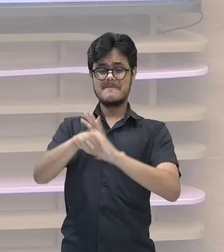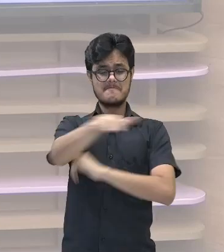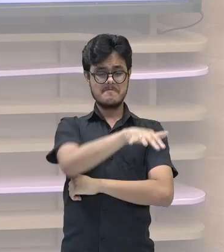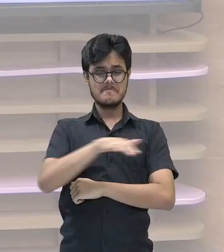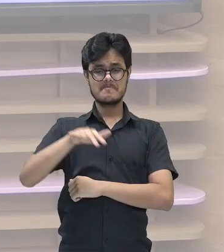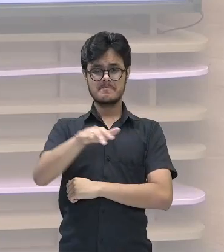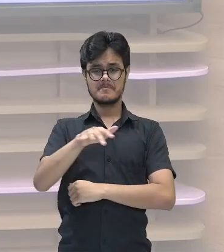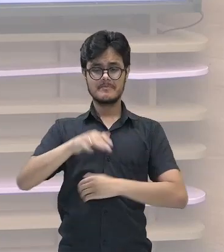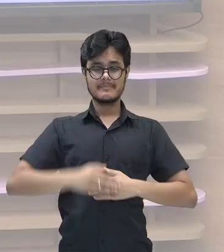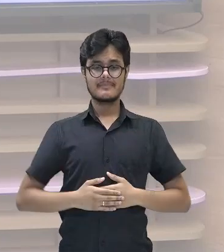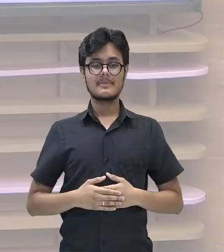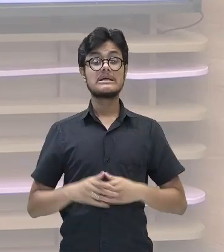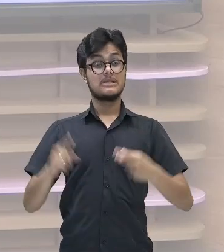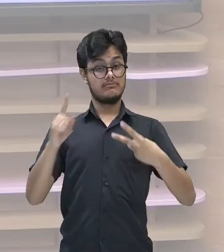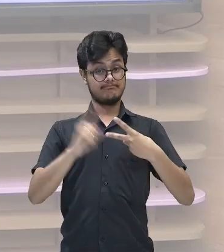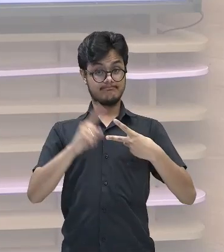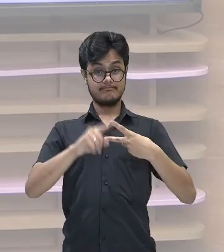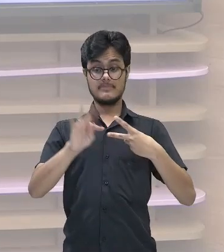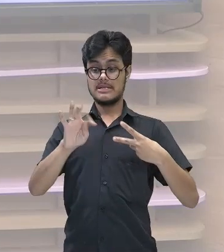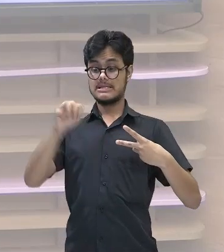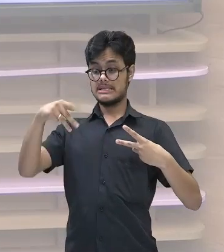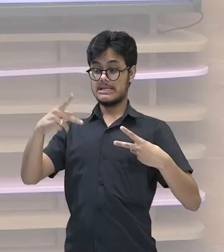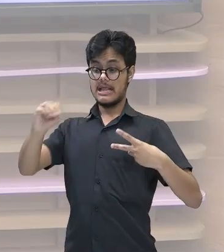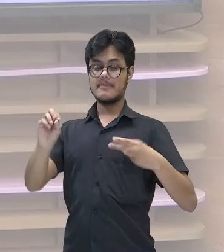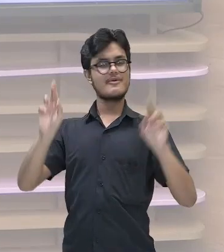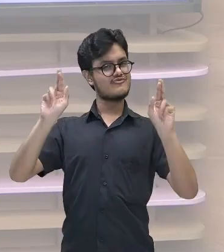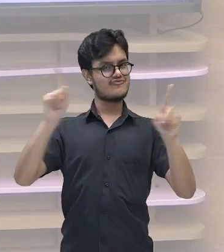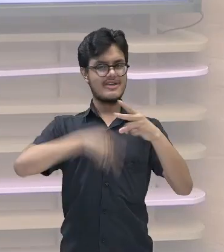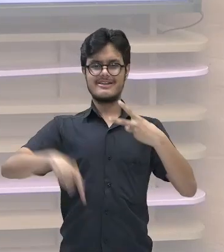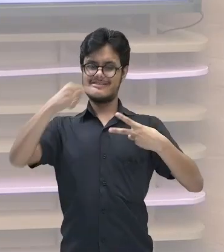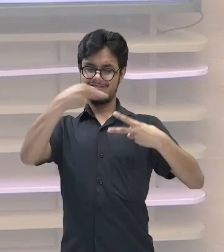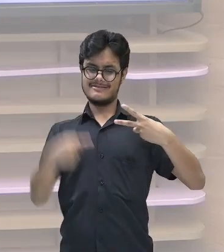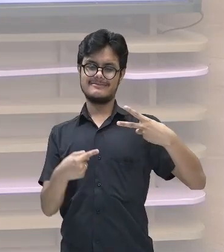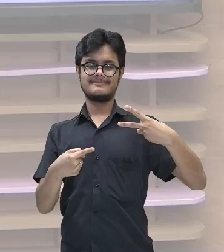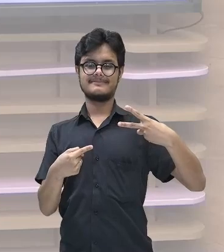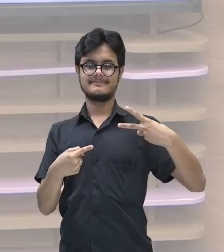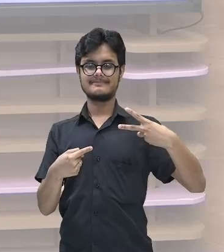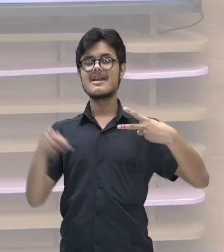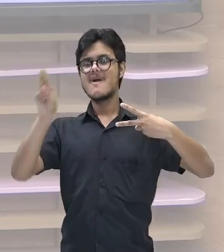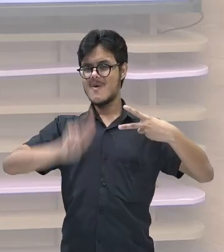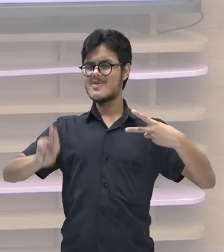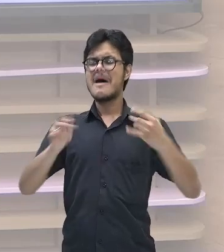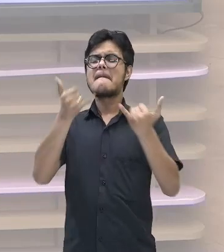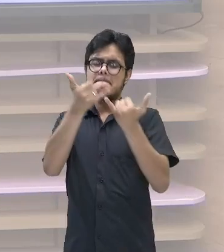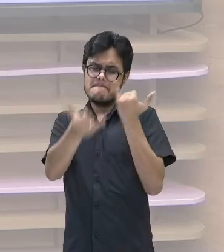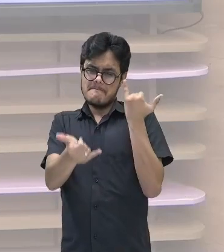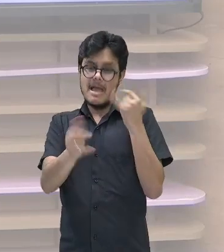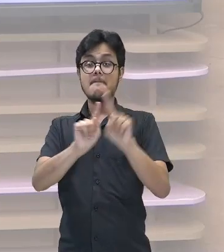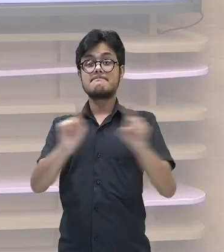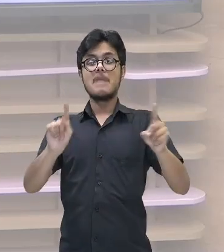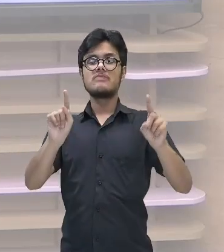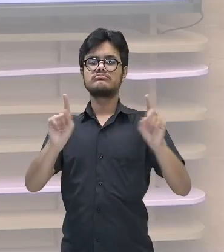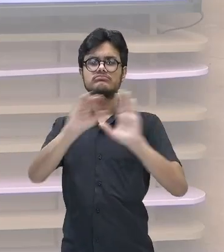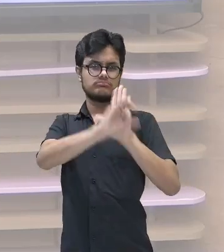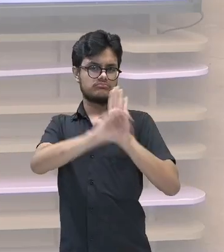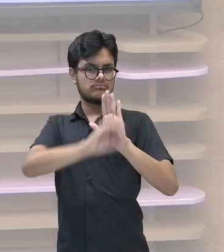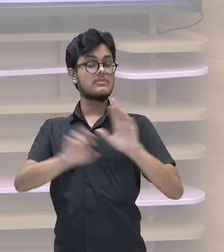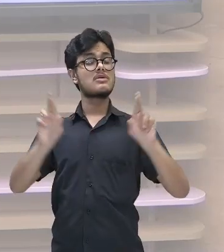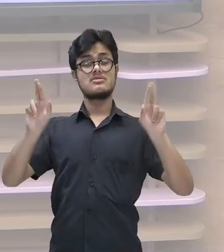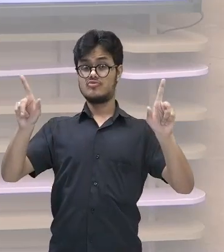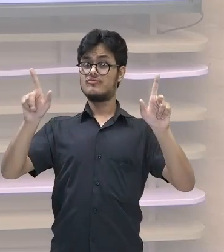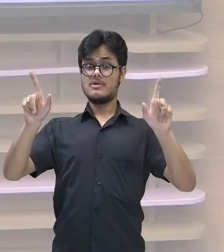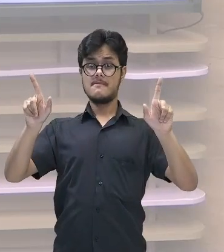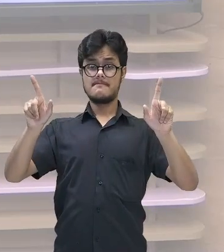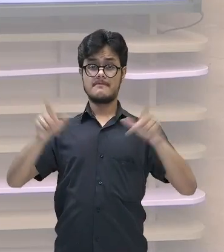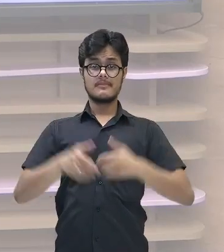Então, tempo atmosférico e clima muitas vezes são usados como sinônimos, mas são conceitos